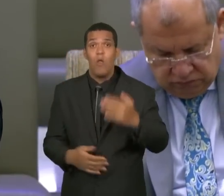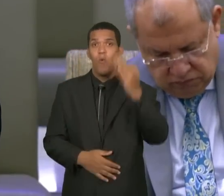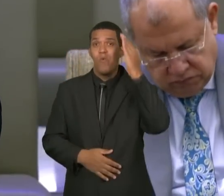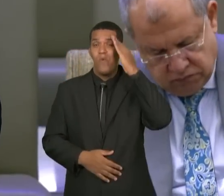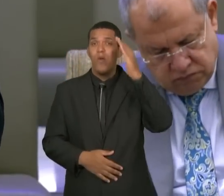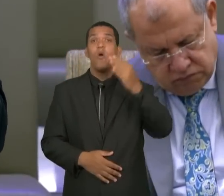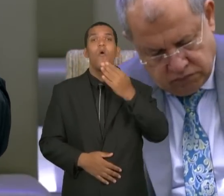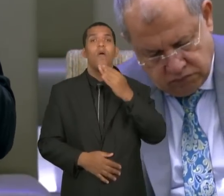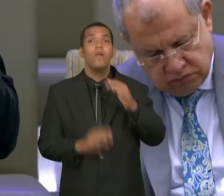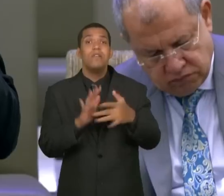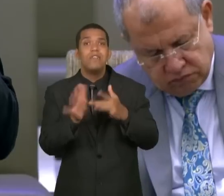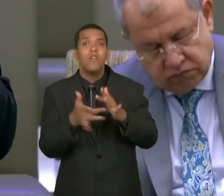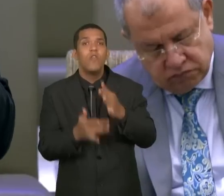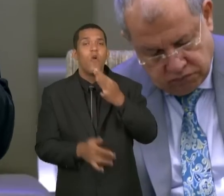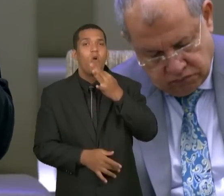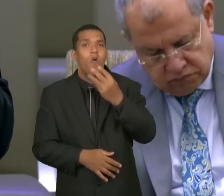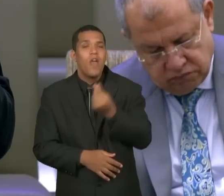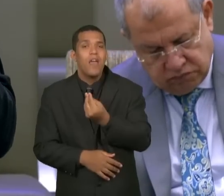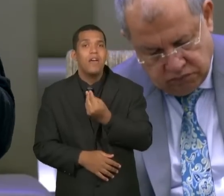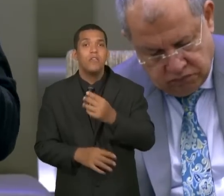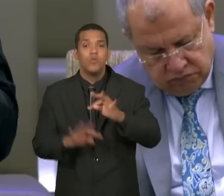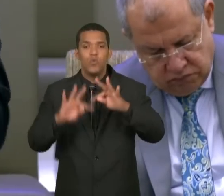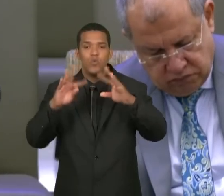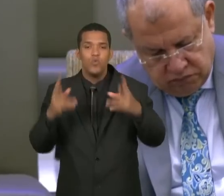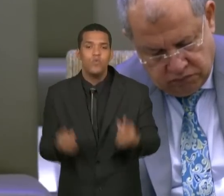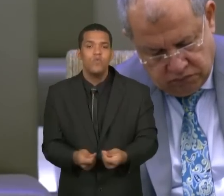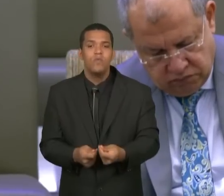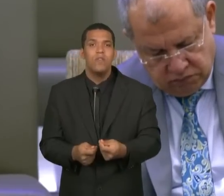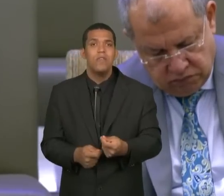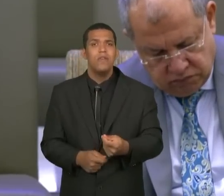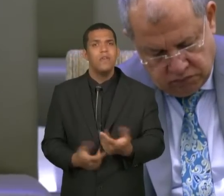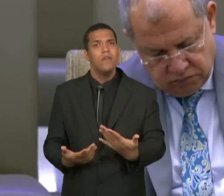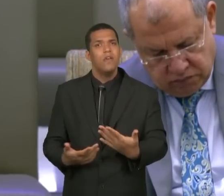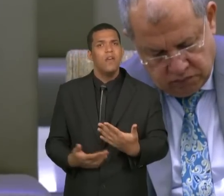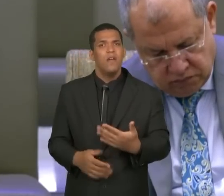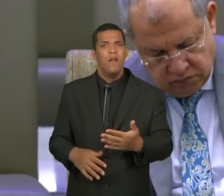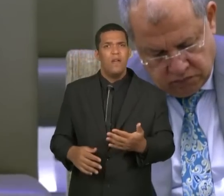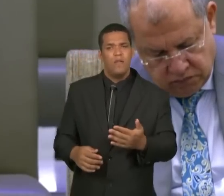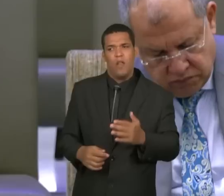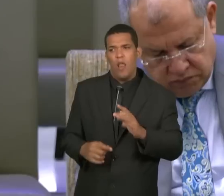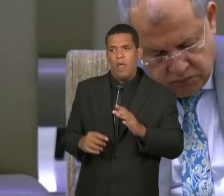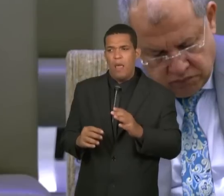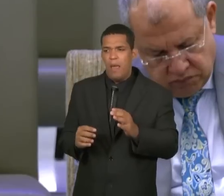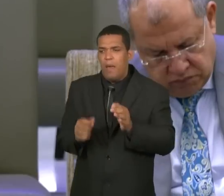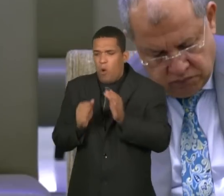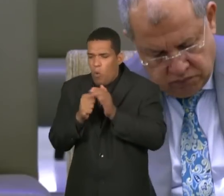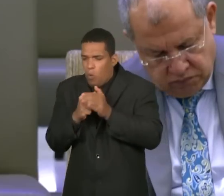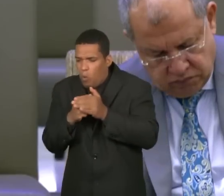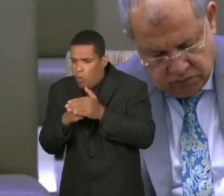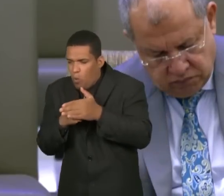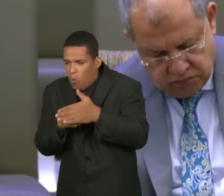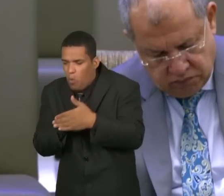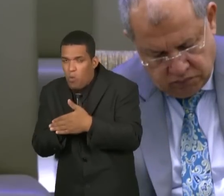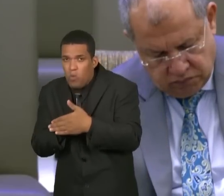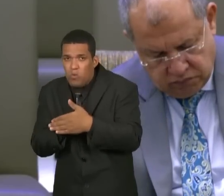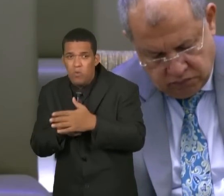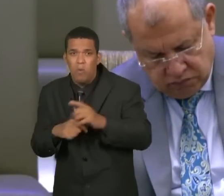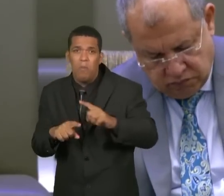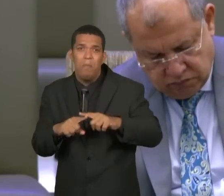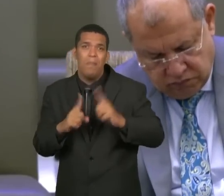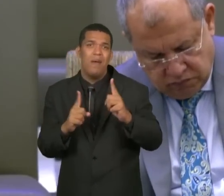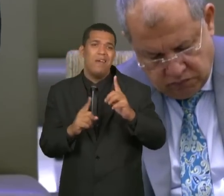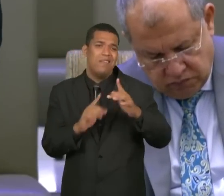o coração do homem não há nada oculto que não venha se revelar diante deste Jesus